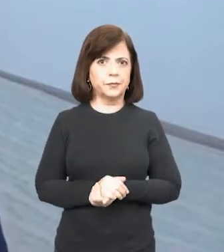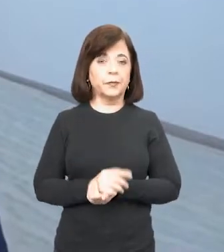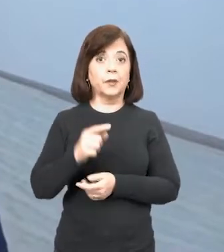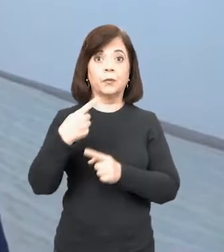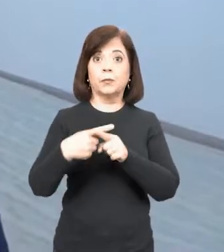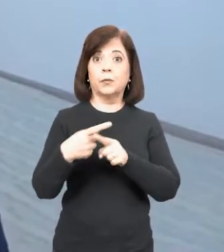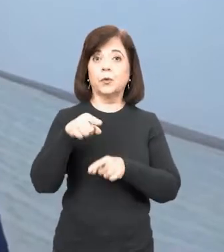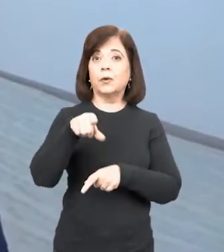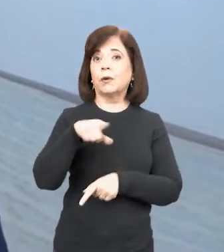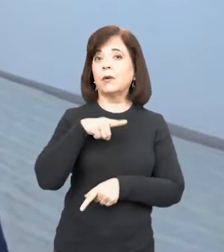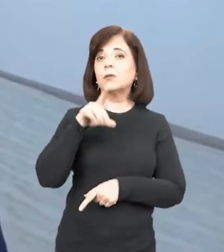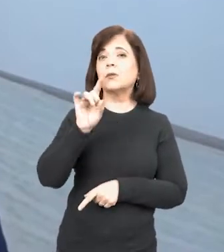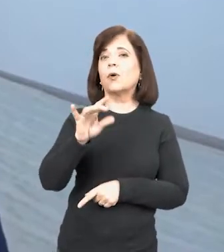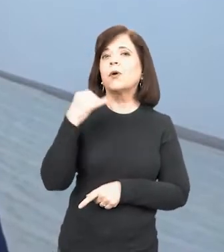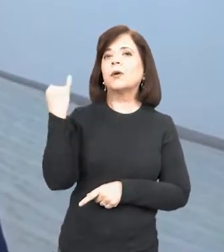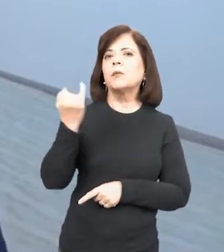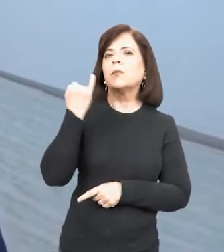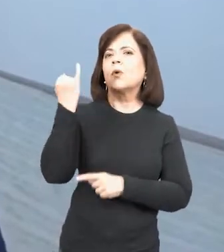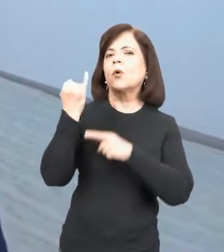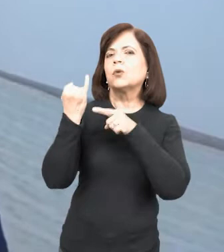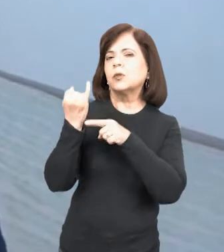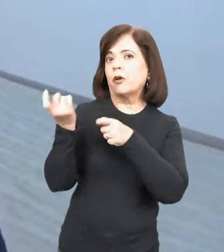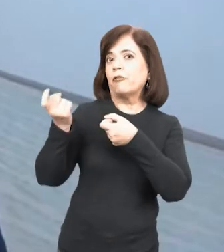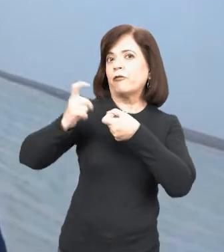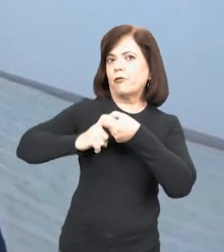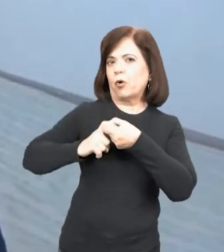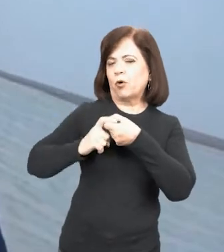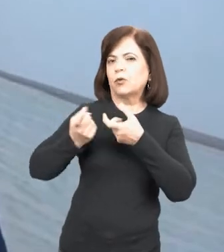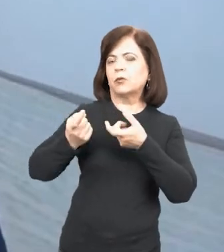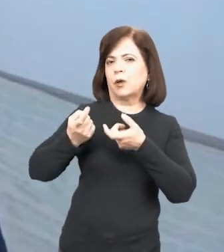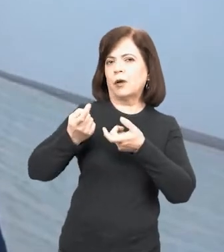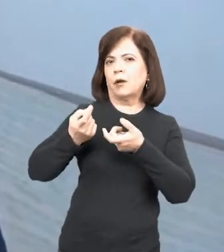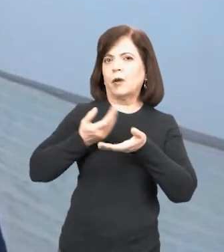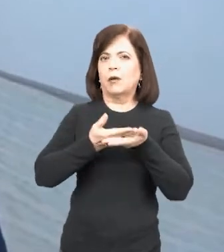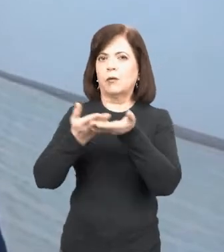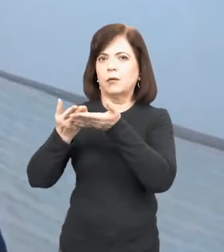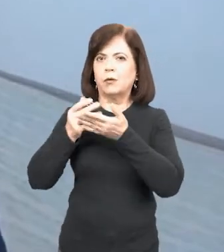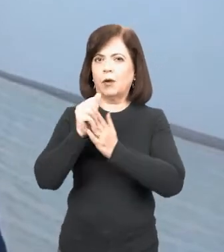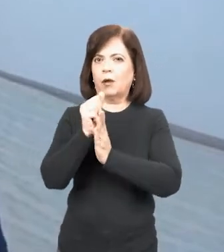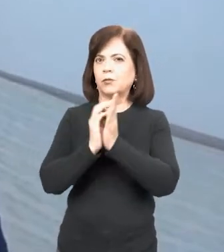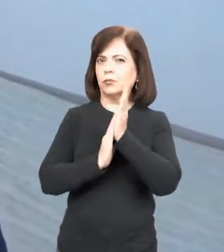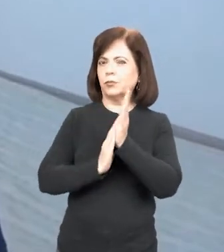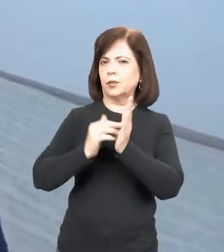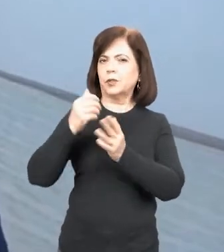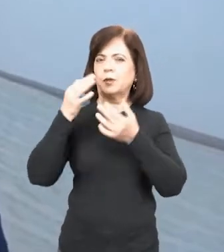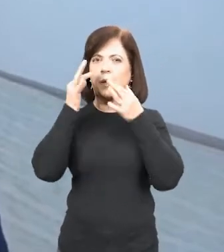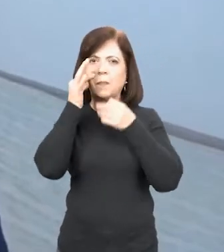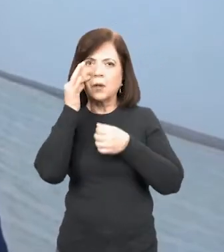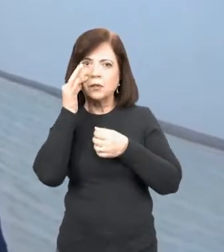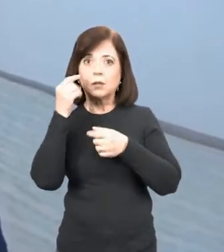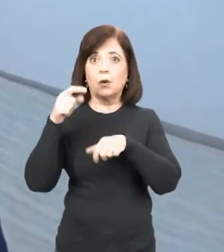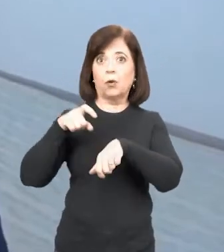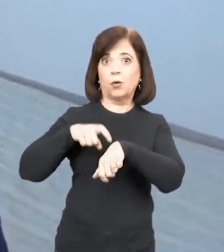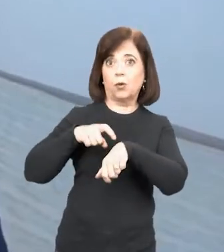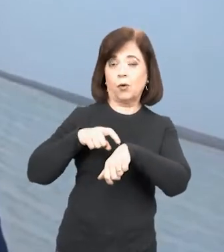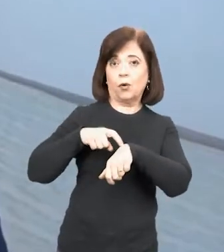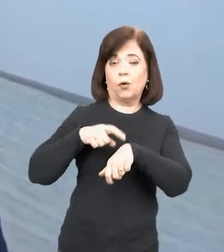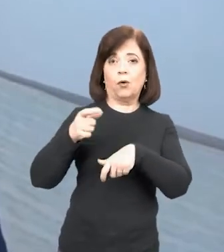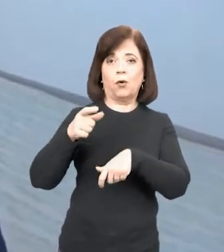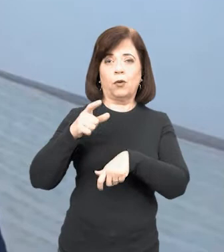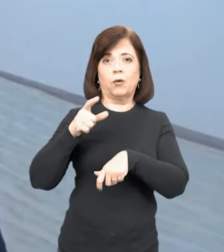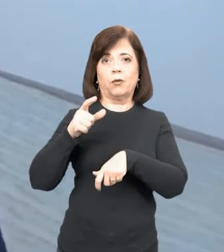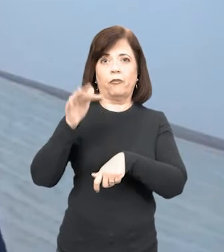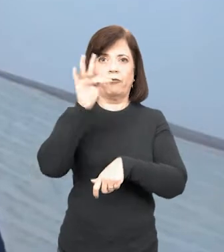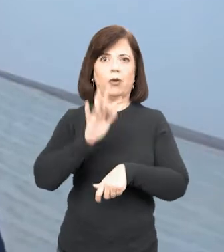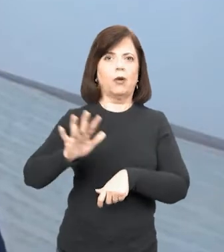muito relevante porque ele não só importa na retomada de atividades presenciais escolares, quando a situação sanitária do